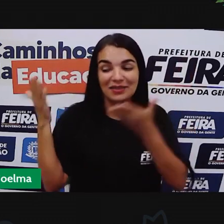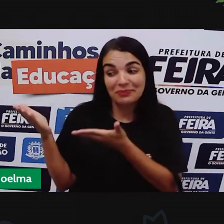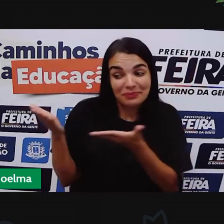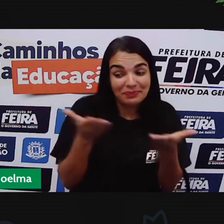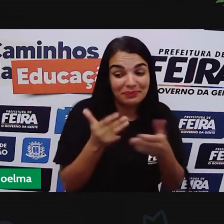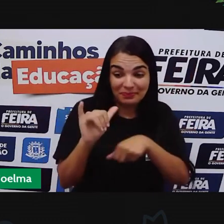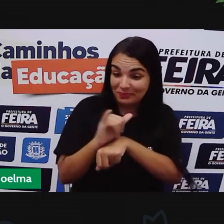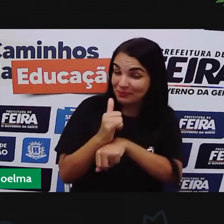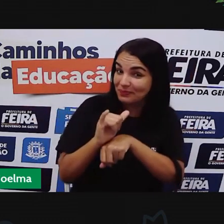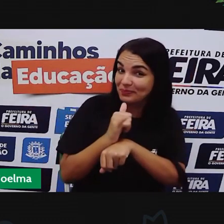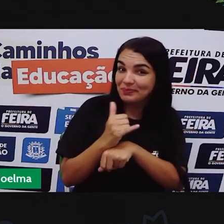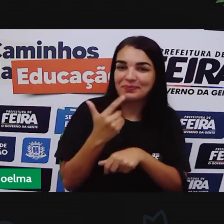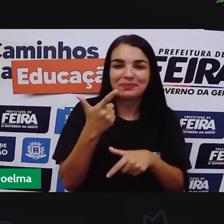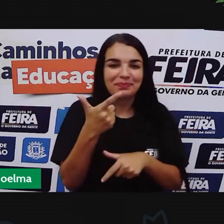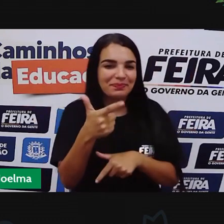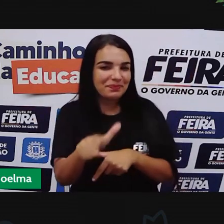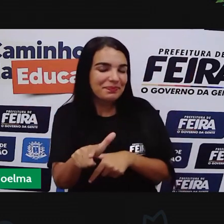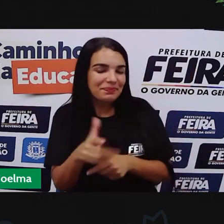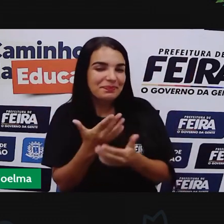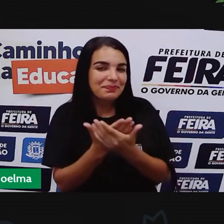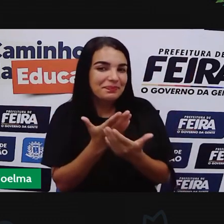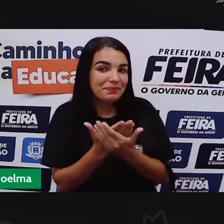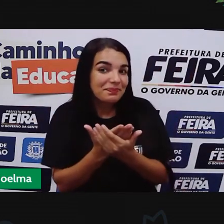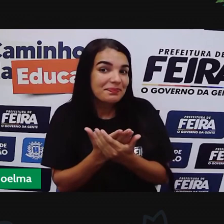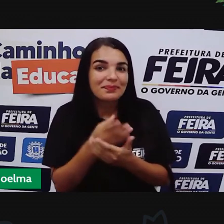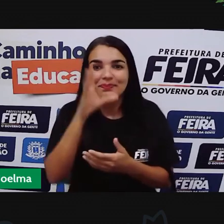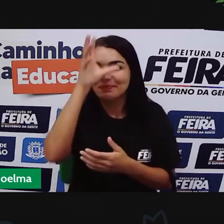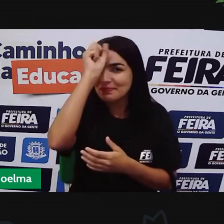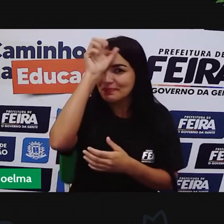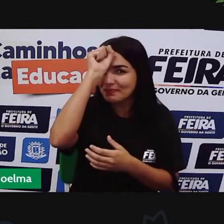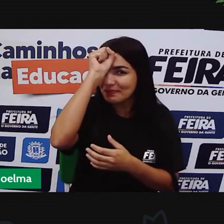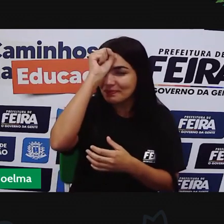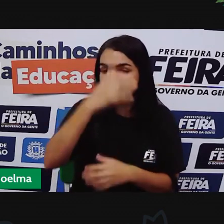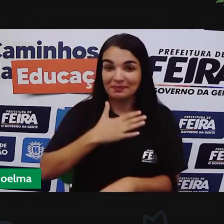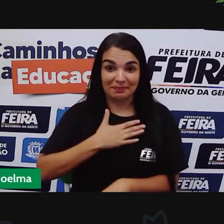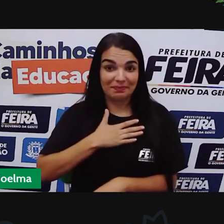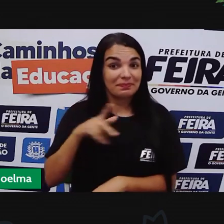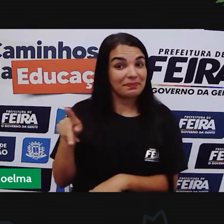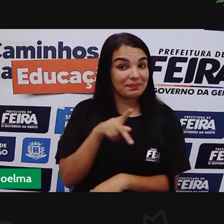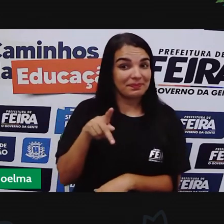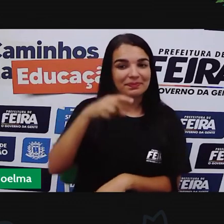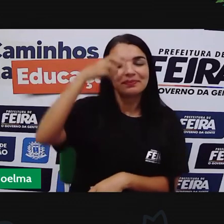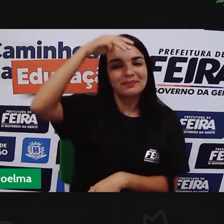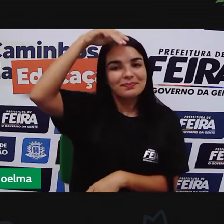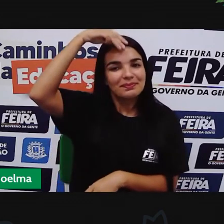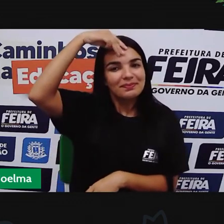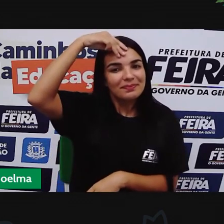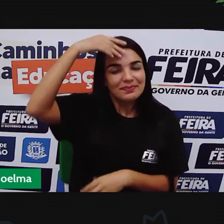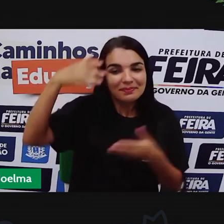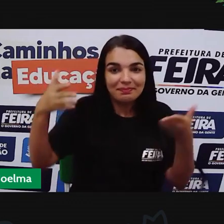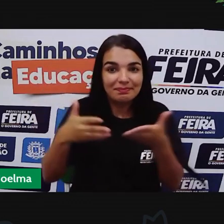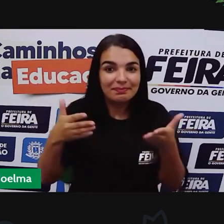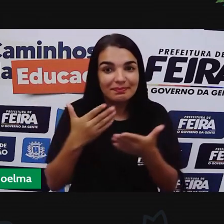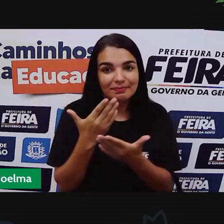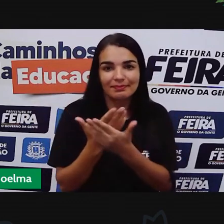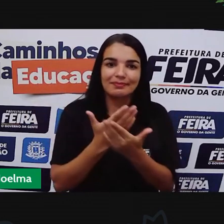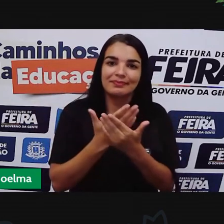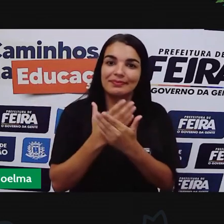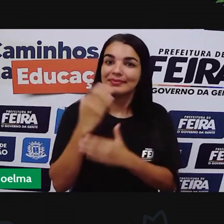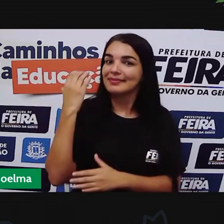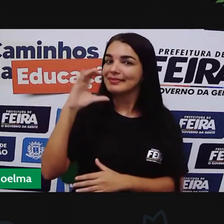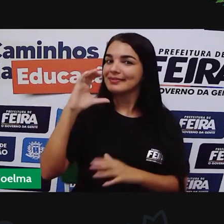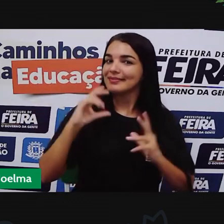recebe vocês aqui no nosso canal para mais um momento de muito aprendizado. Eu sou a professora Mirth e hoje nós teremos aula